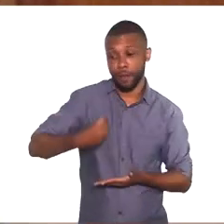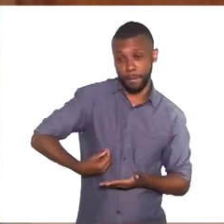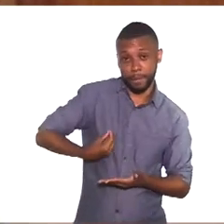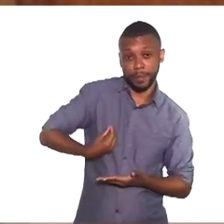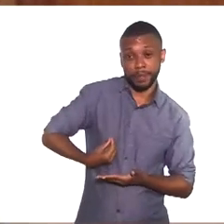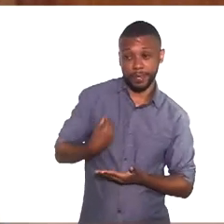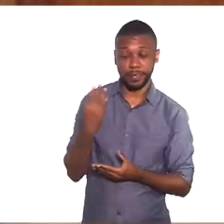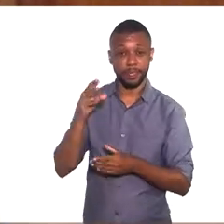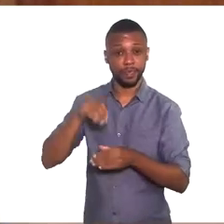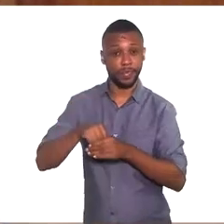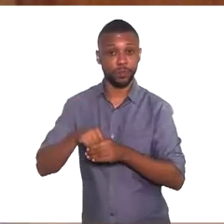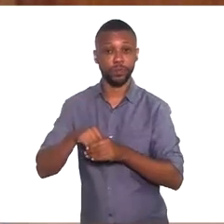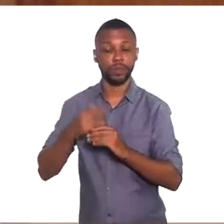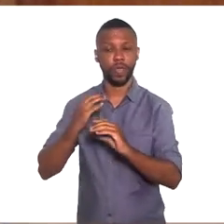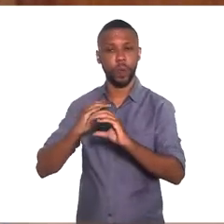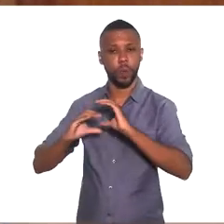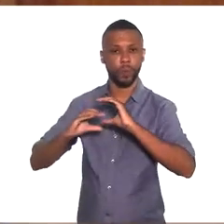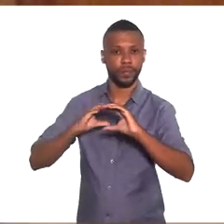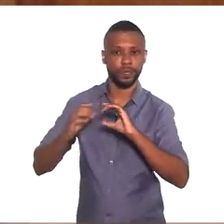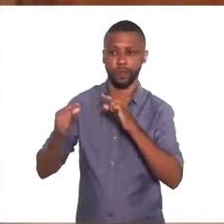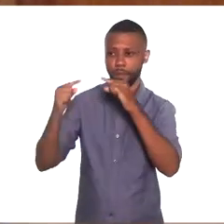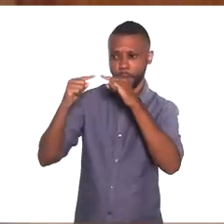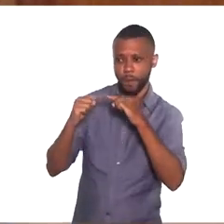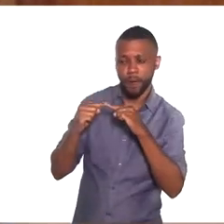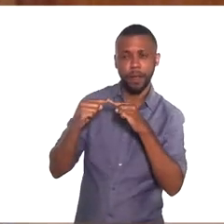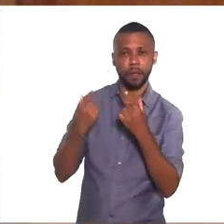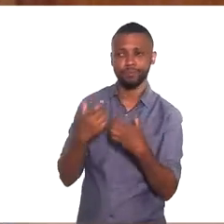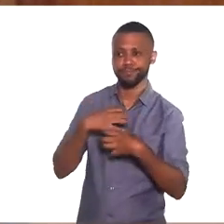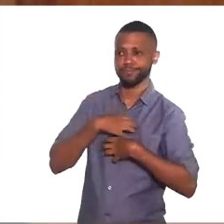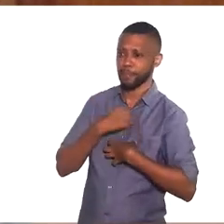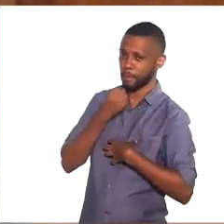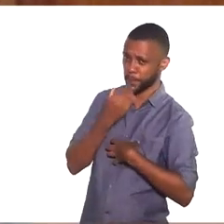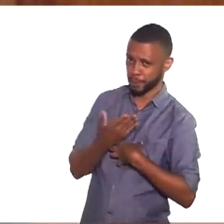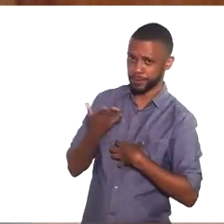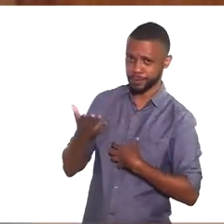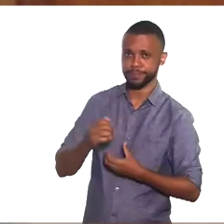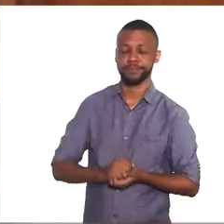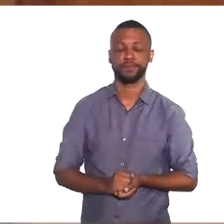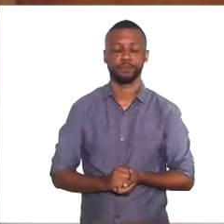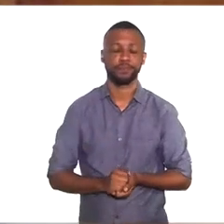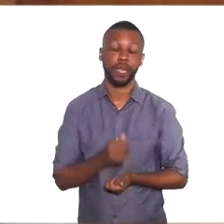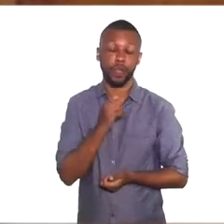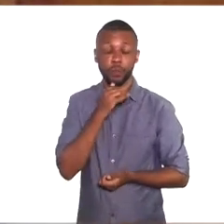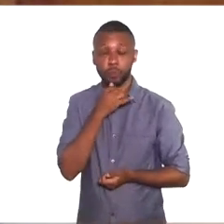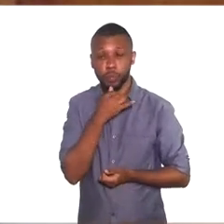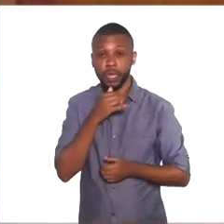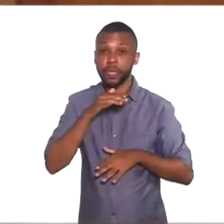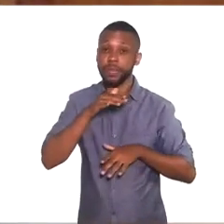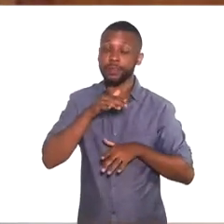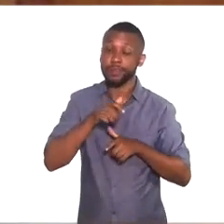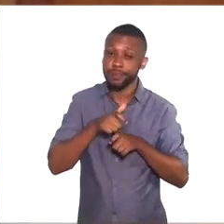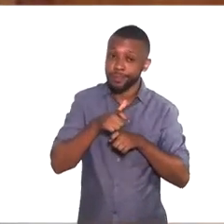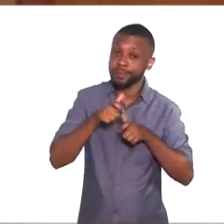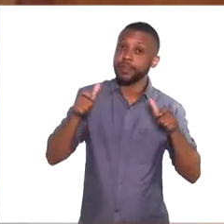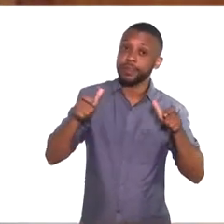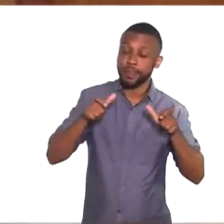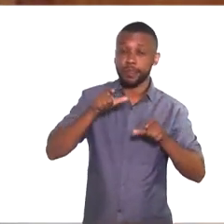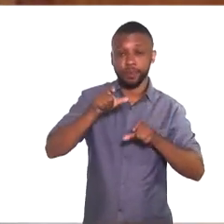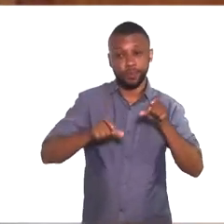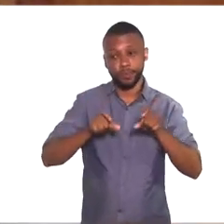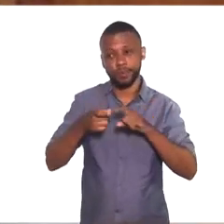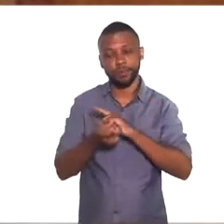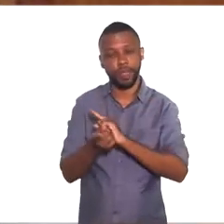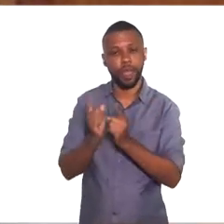aqui também as pessoas que têm uma presença na comunicação de contagiar com o bem na infelizmente muitas vezes as pessoas